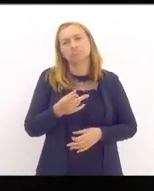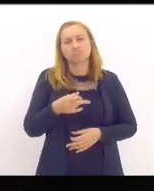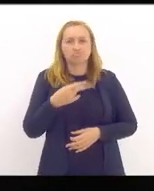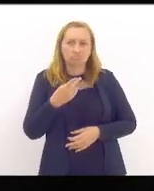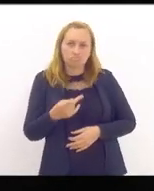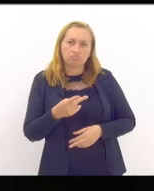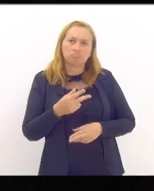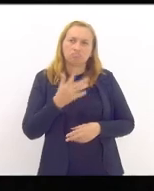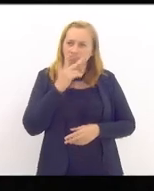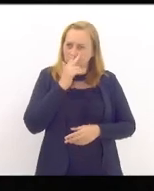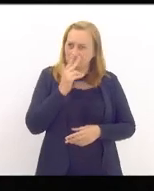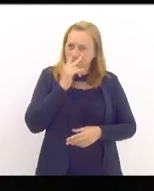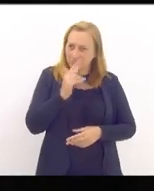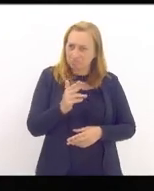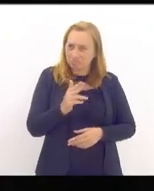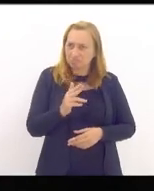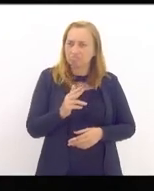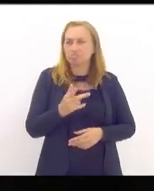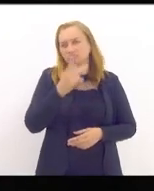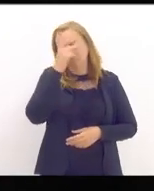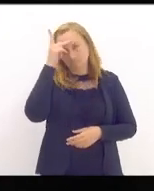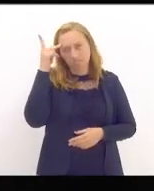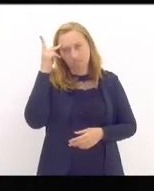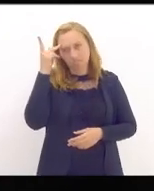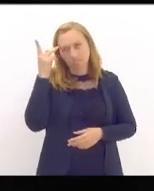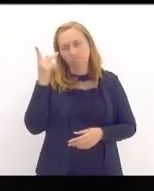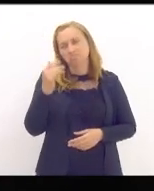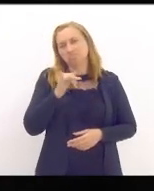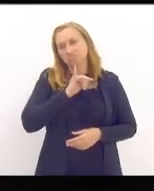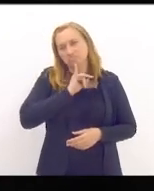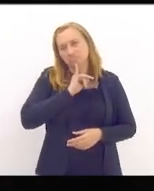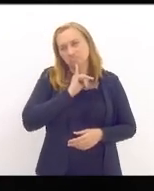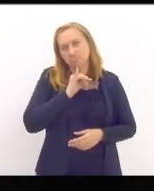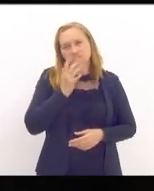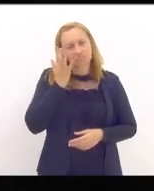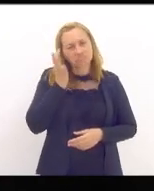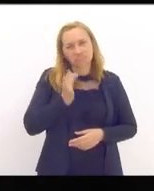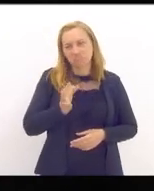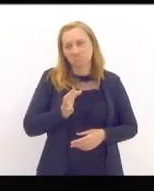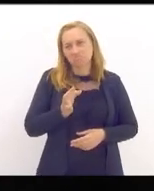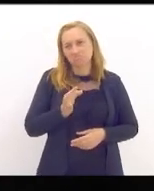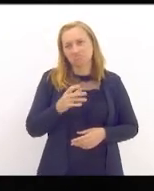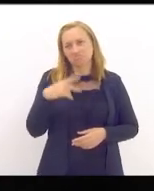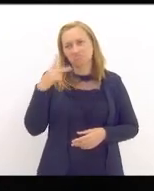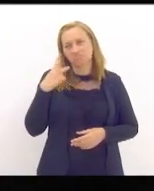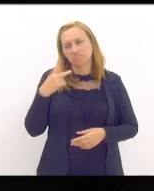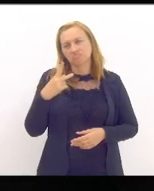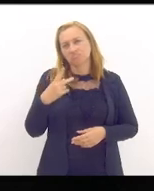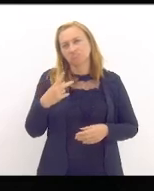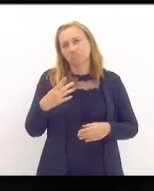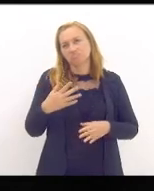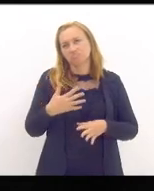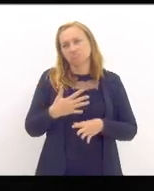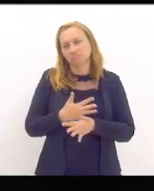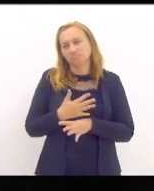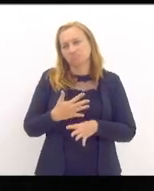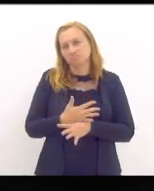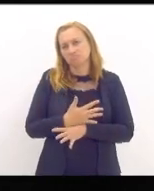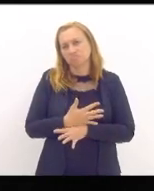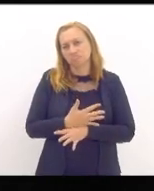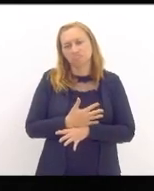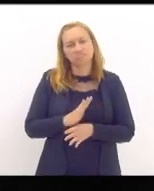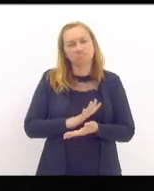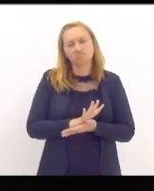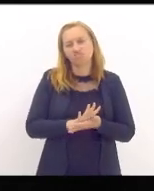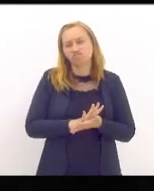Parece que foi feita por pessoa infelizmente que não entende nada de político Urbana não entende nada de